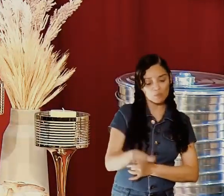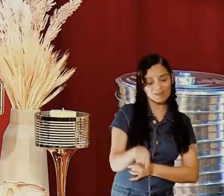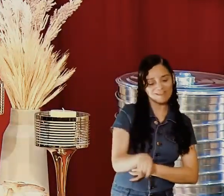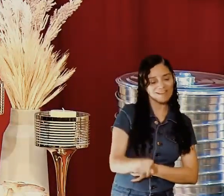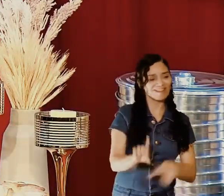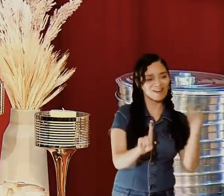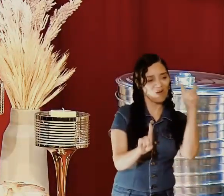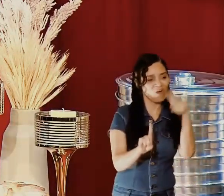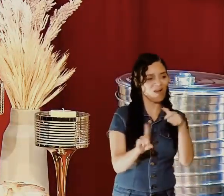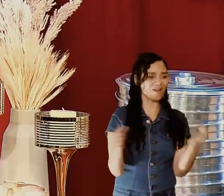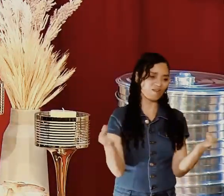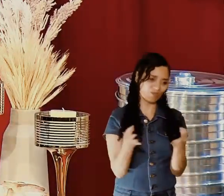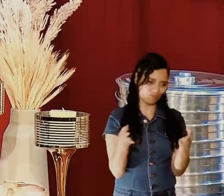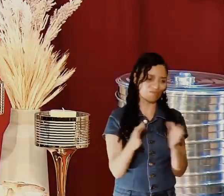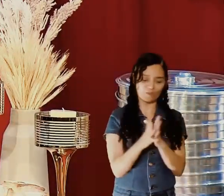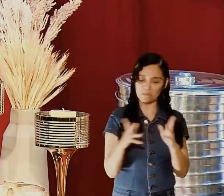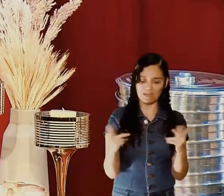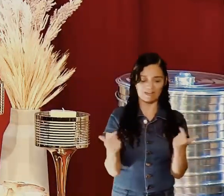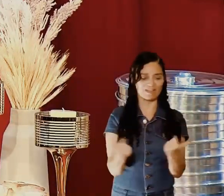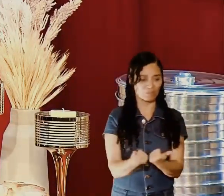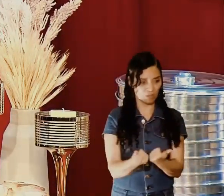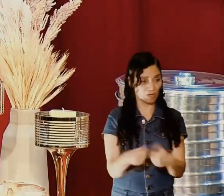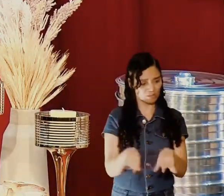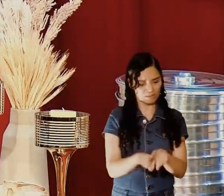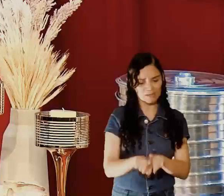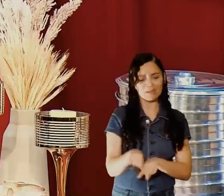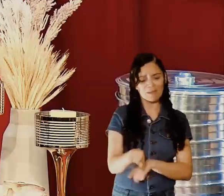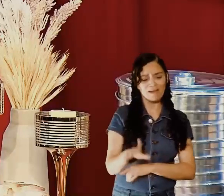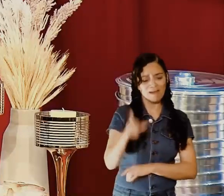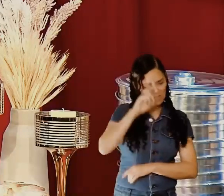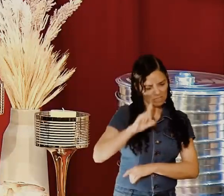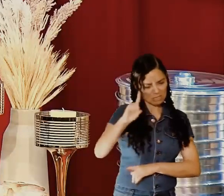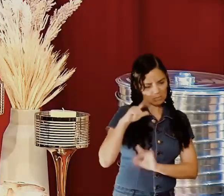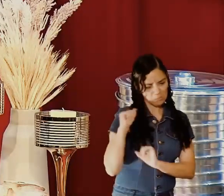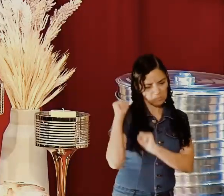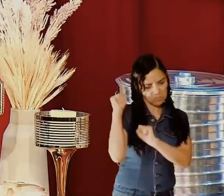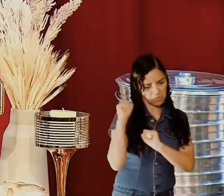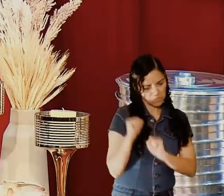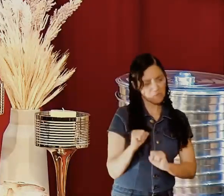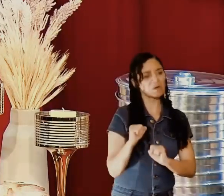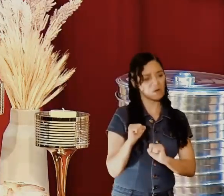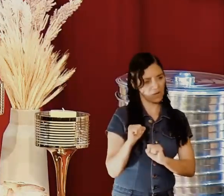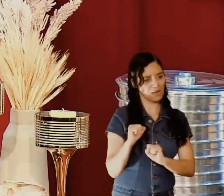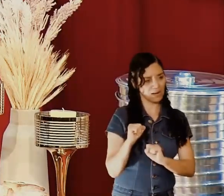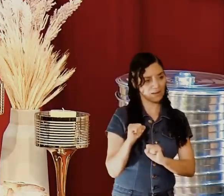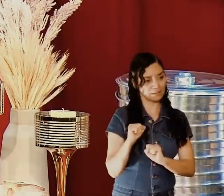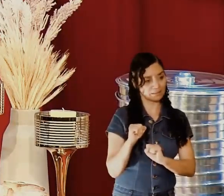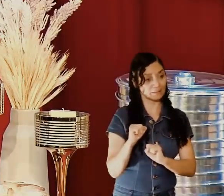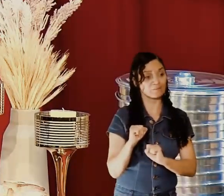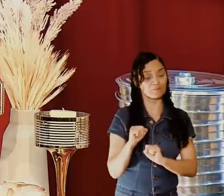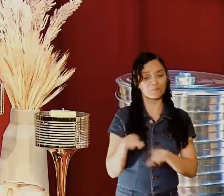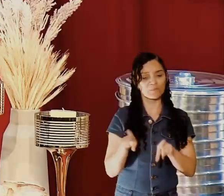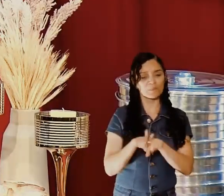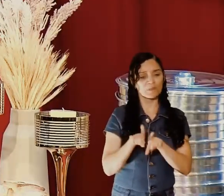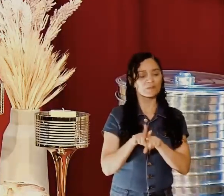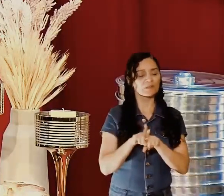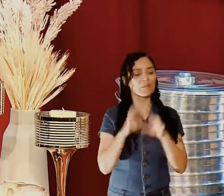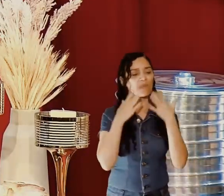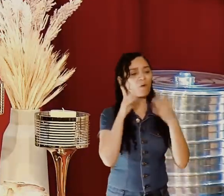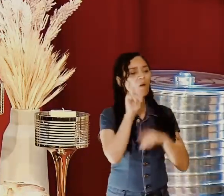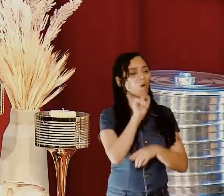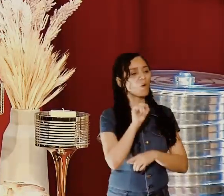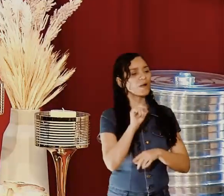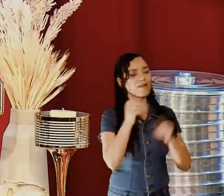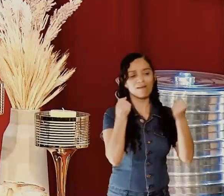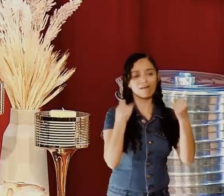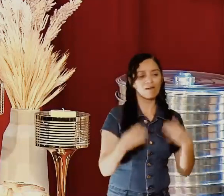conselho maravilhoso e perfeito. Ele também é Deus poderoso. Ele revela que esse rei terá